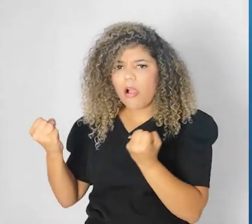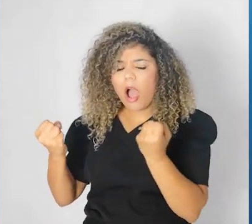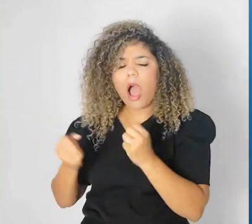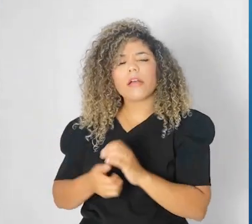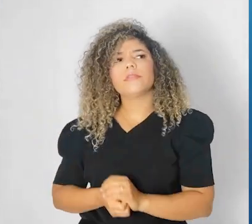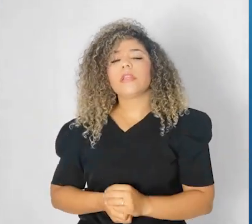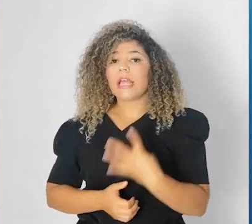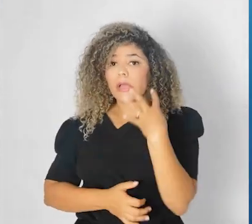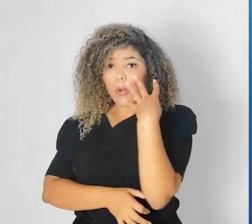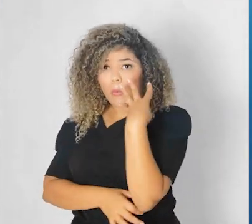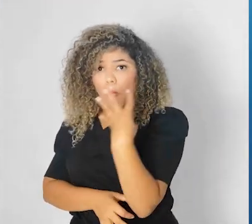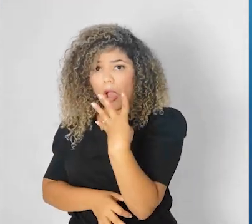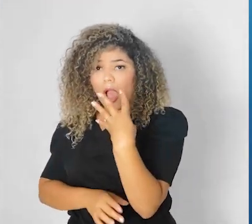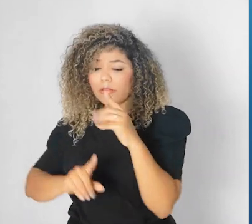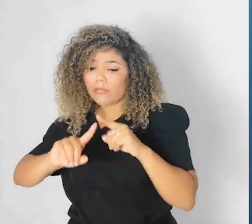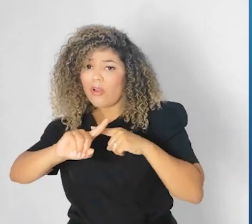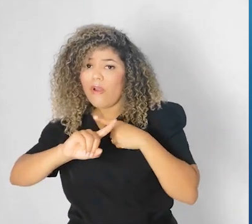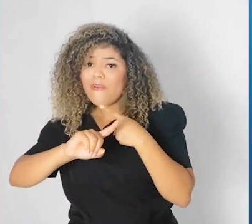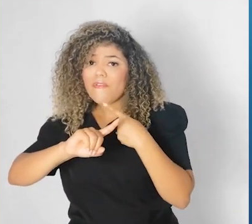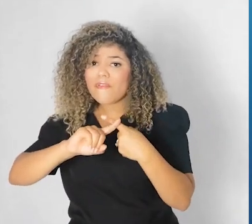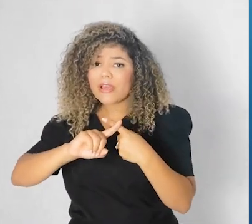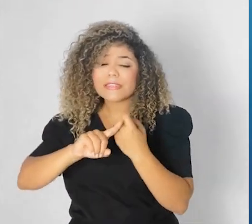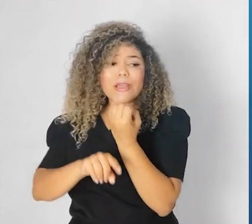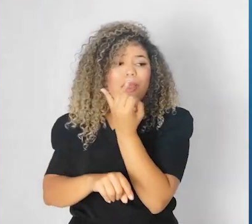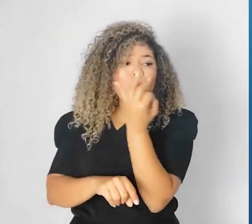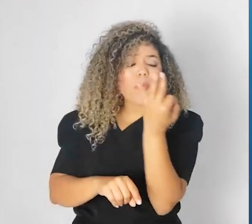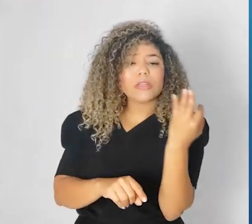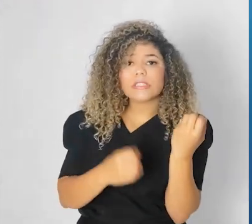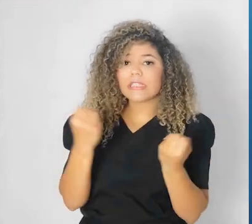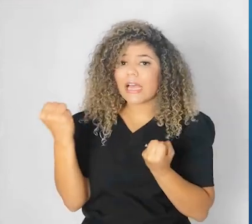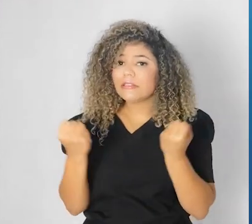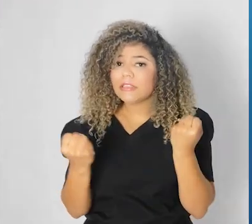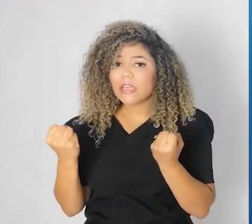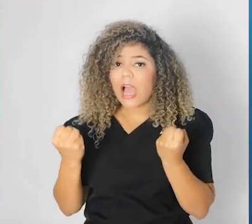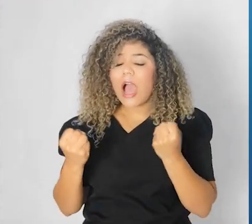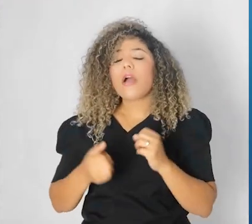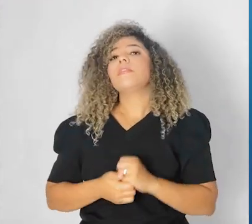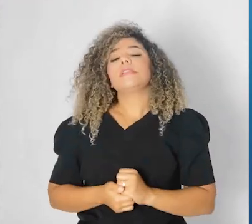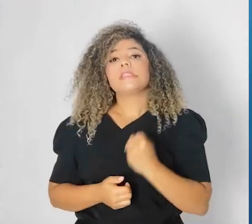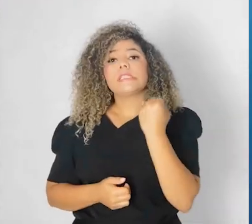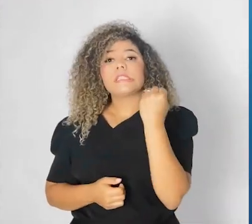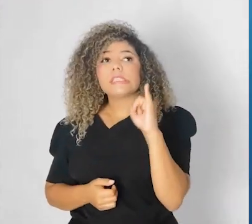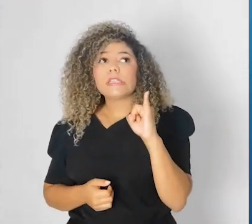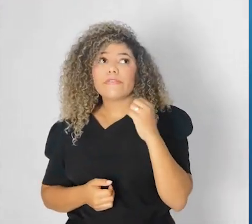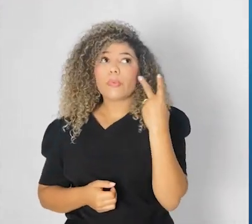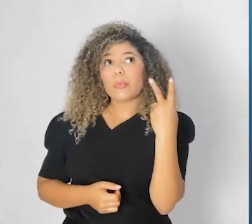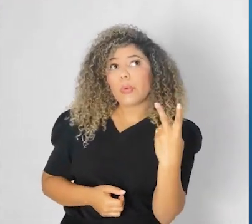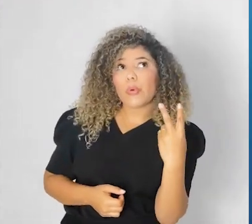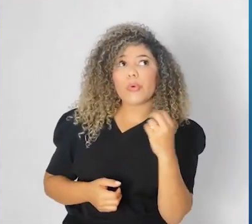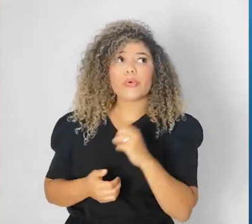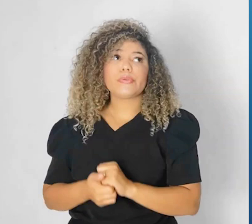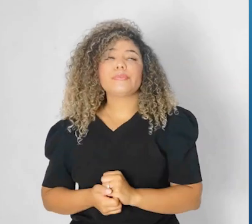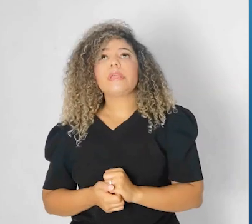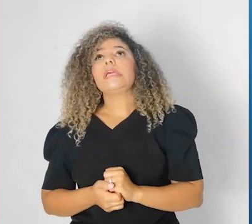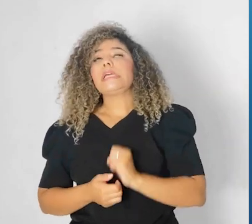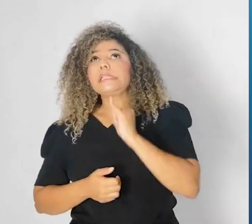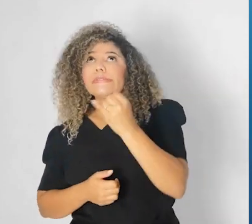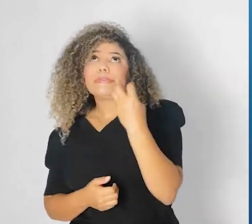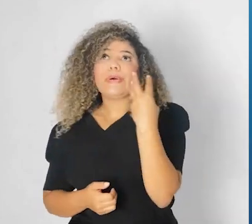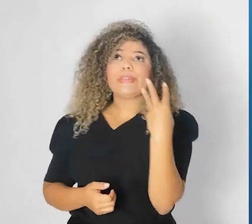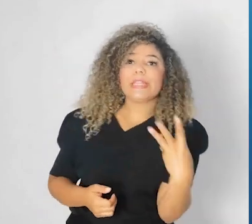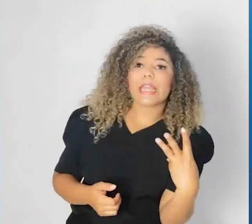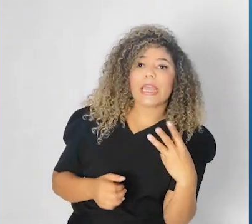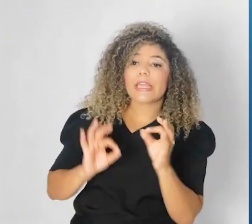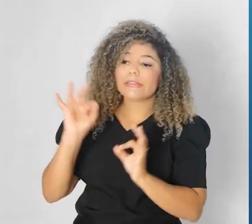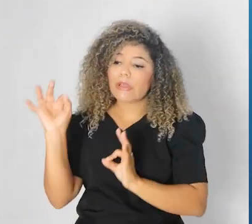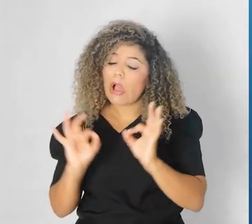4 vezes a quantidade de carros, né? Já que se for 2 carros é 8 rodas, então 4 vezes 2. Se for 3, vai ser 4 vezes